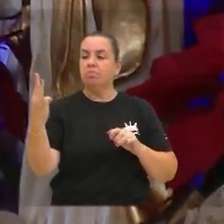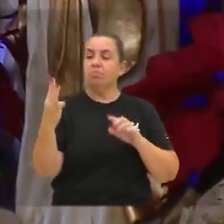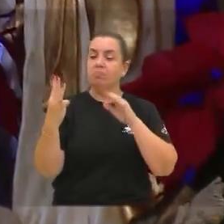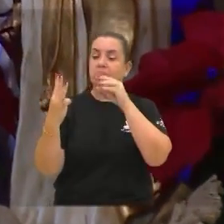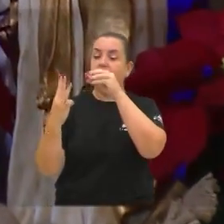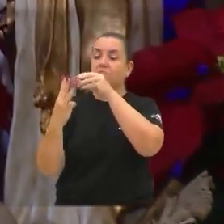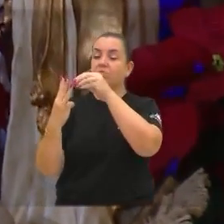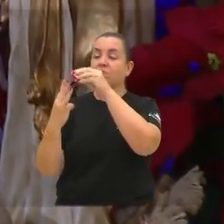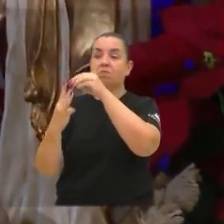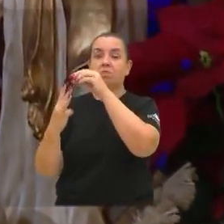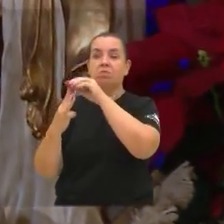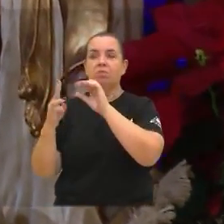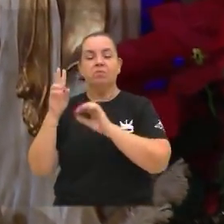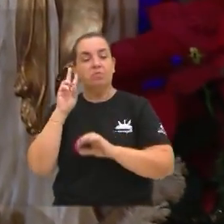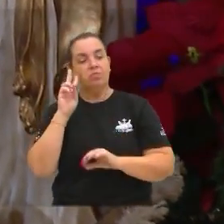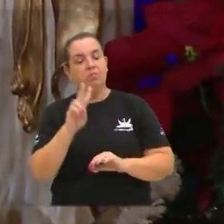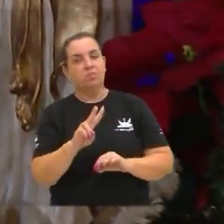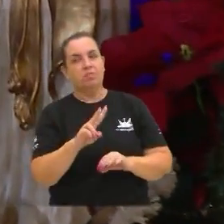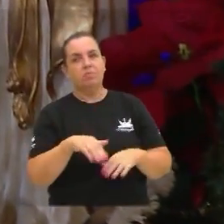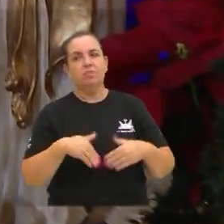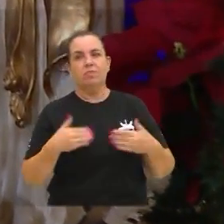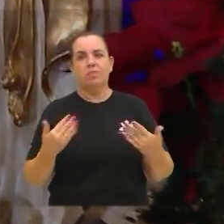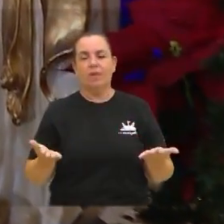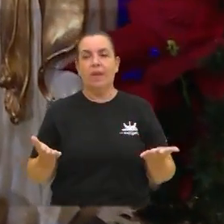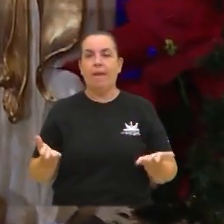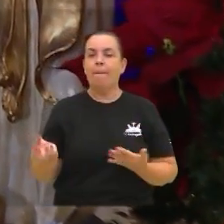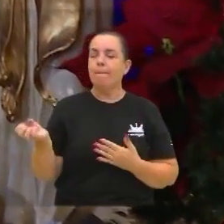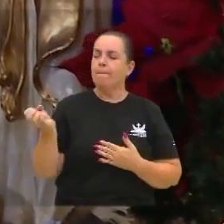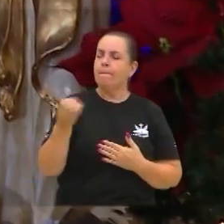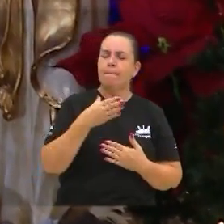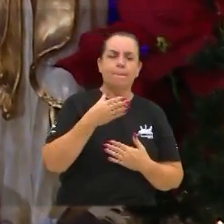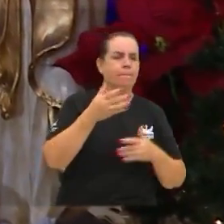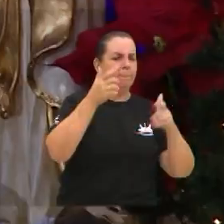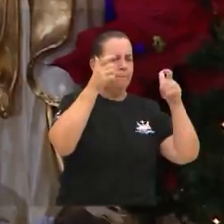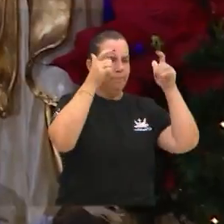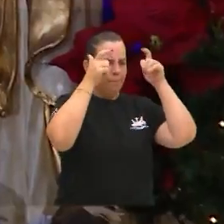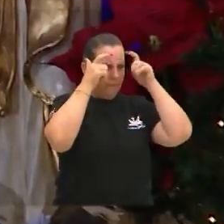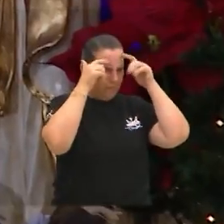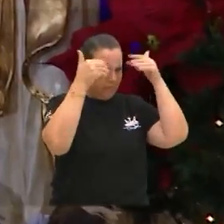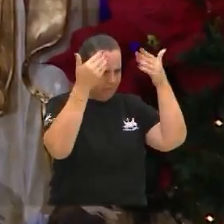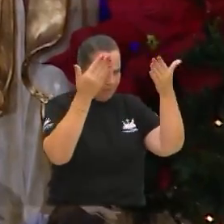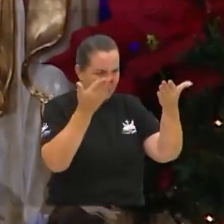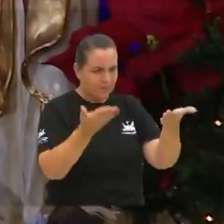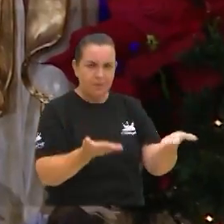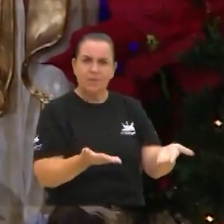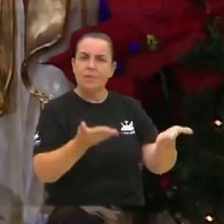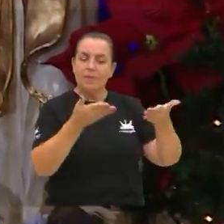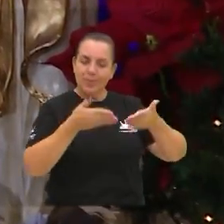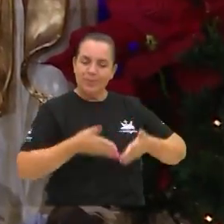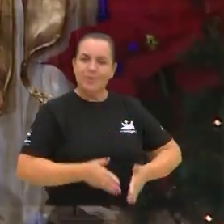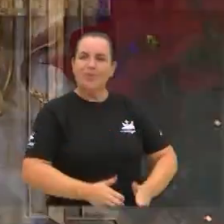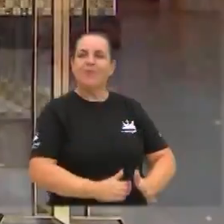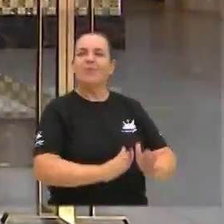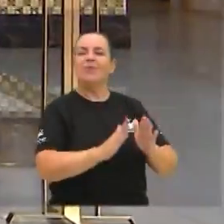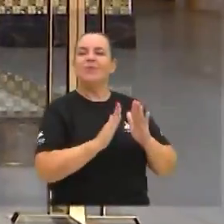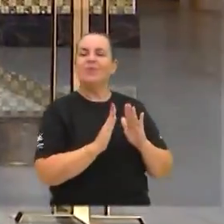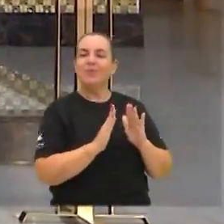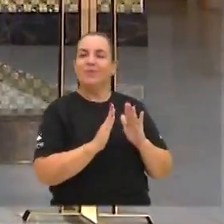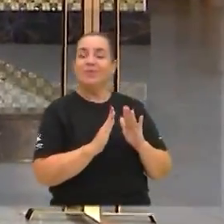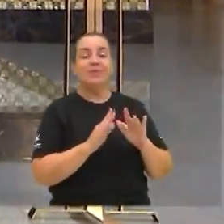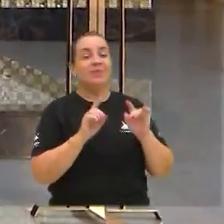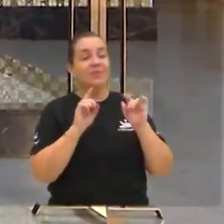o rei. O novo rei, o novo rei que